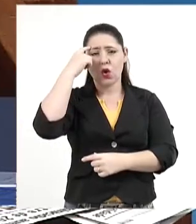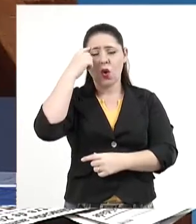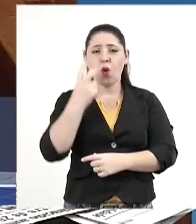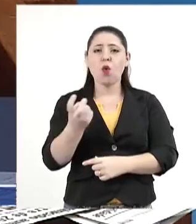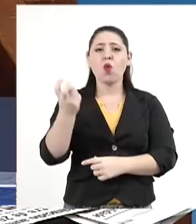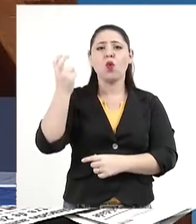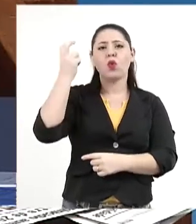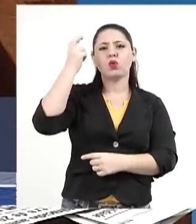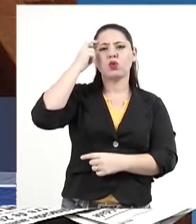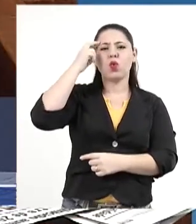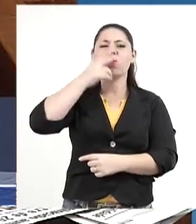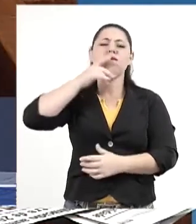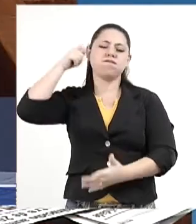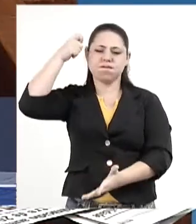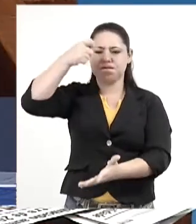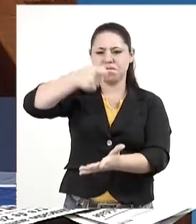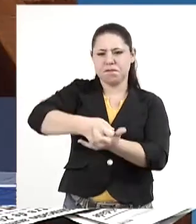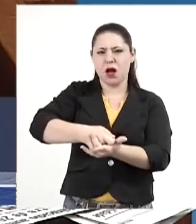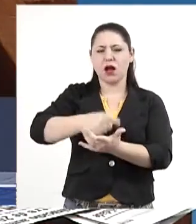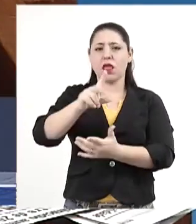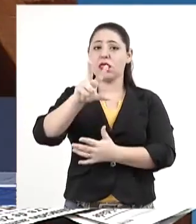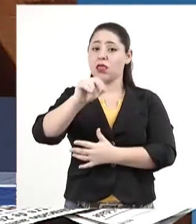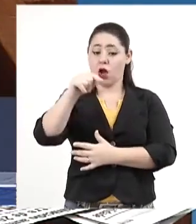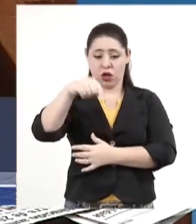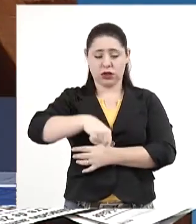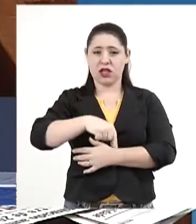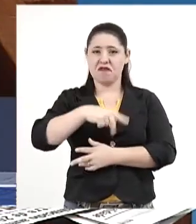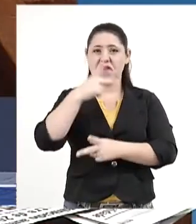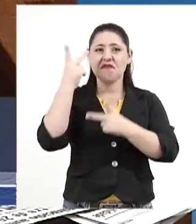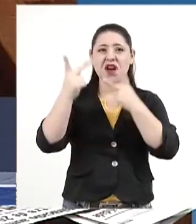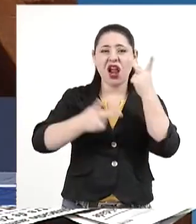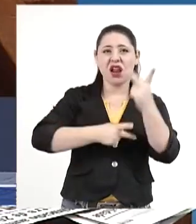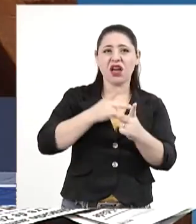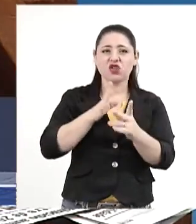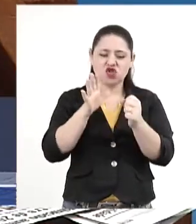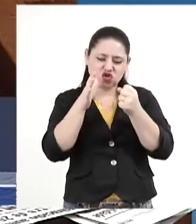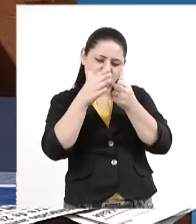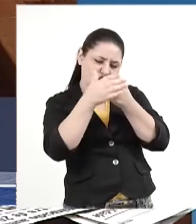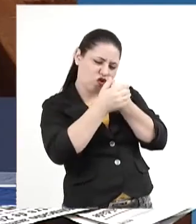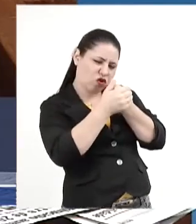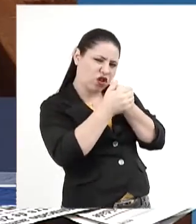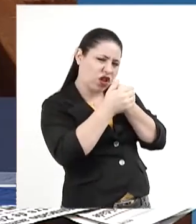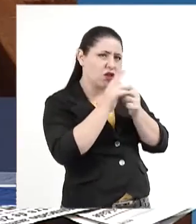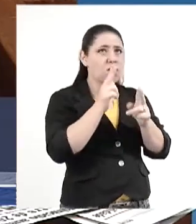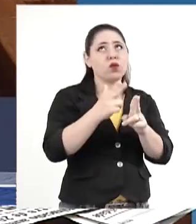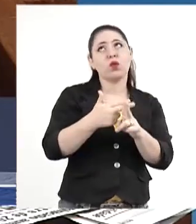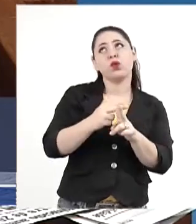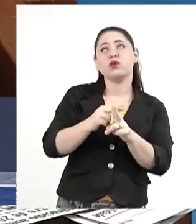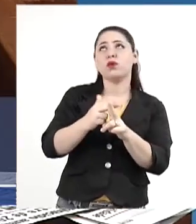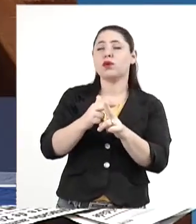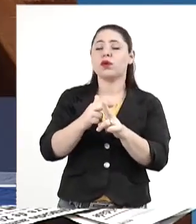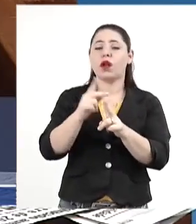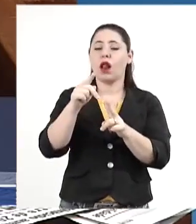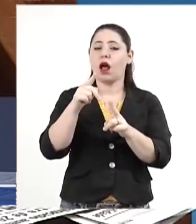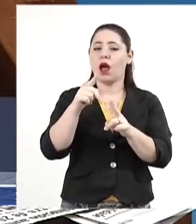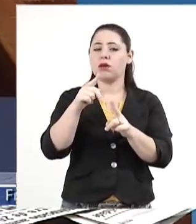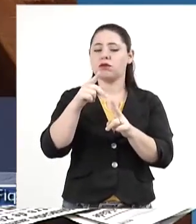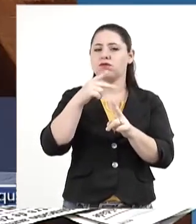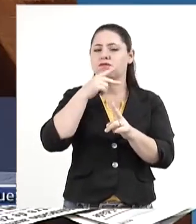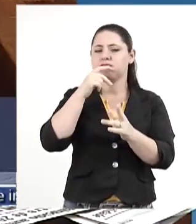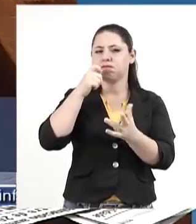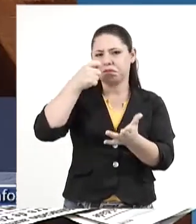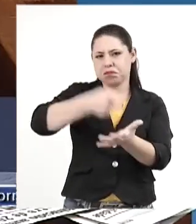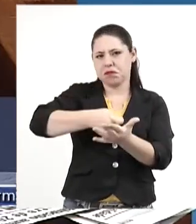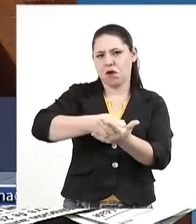machista, e não vamos aqui camuflar, não vamos aqui dissimular o machismo, a